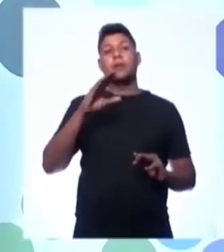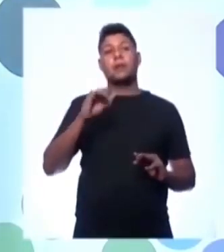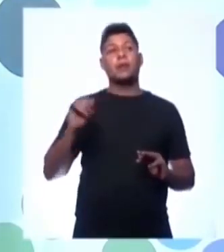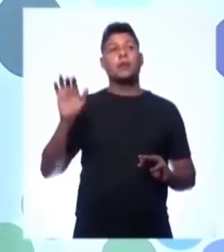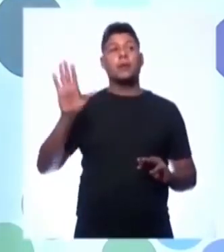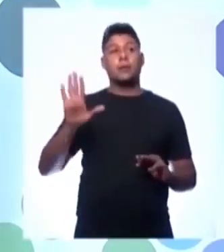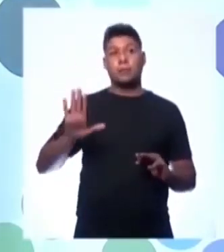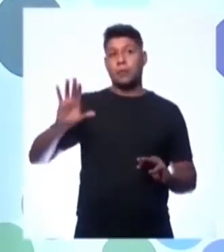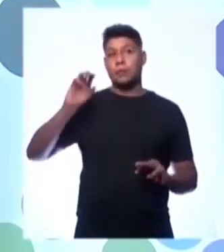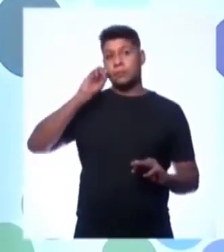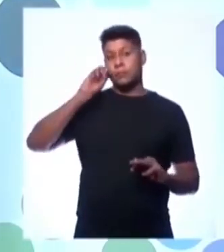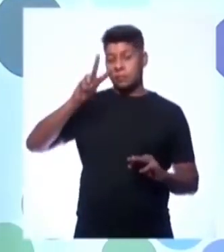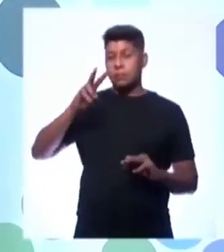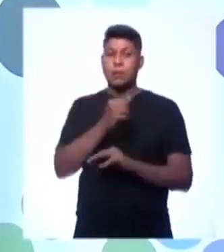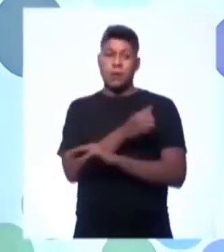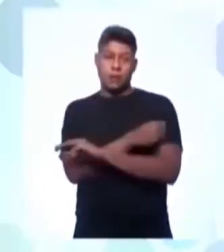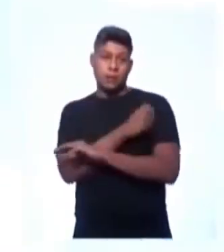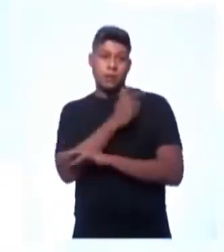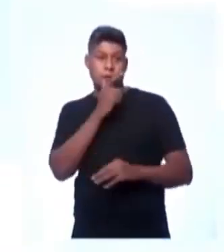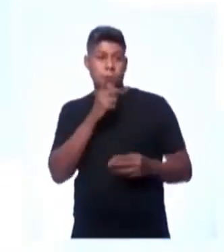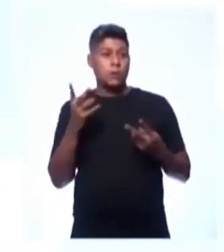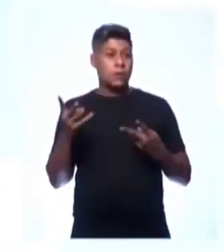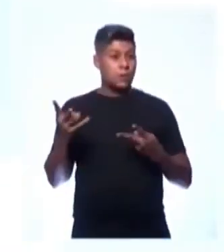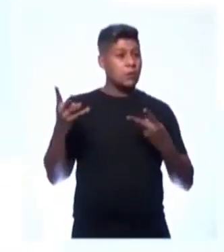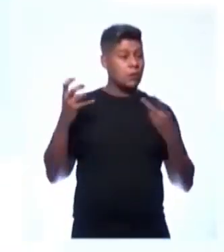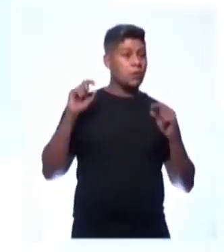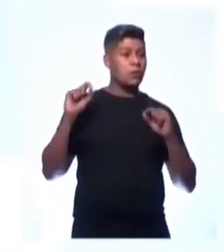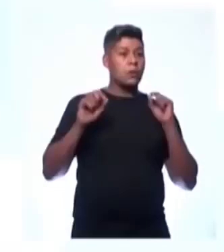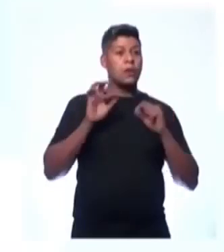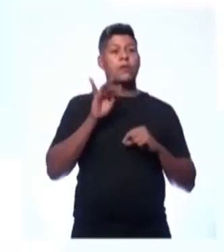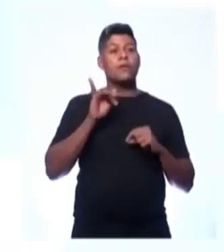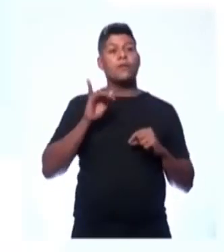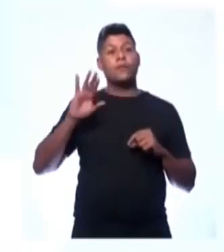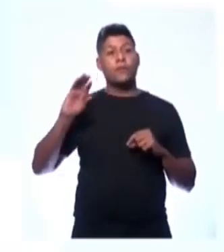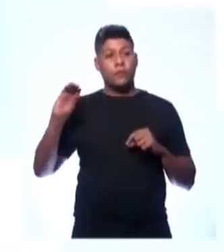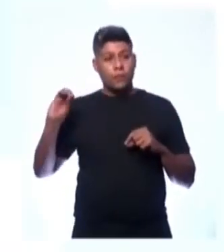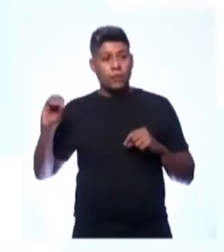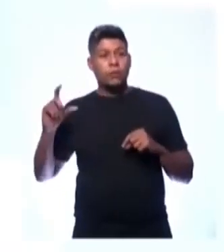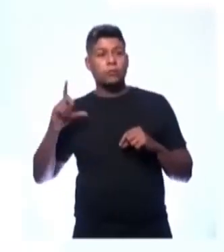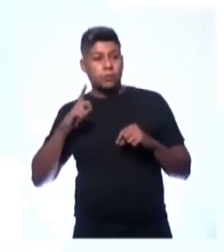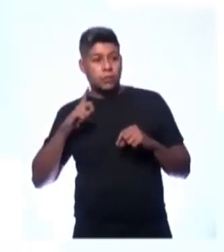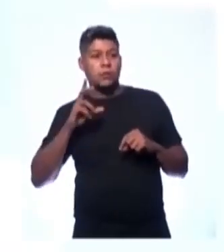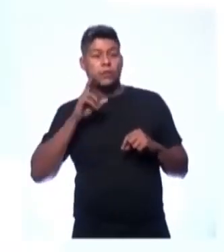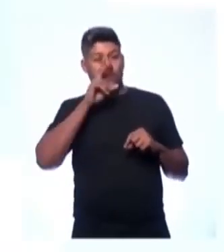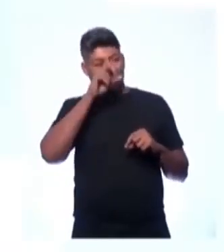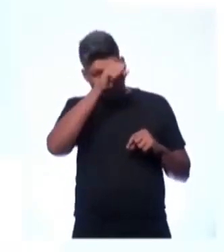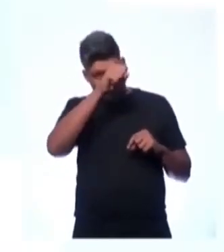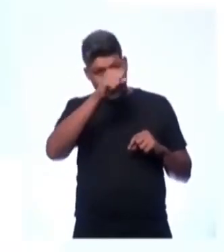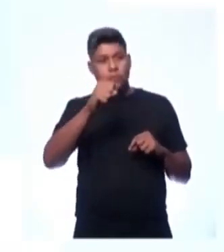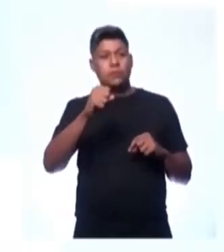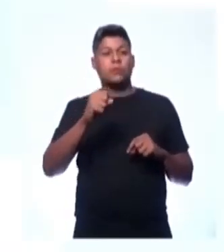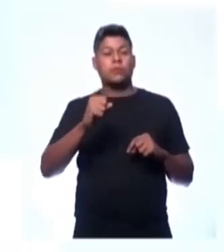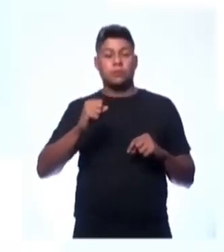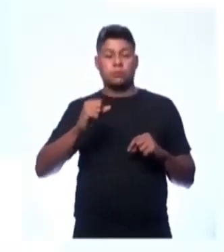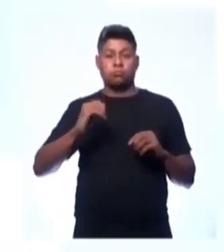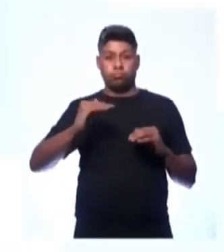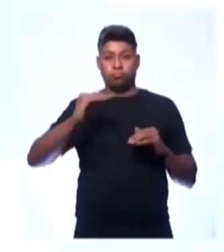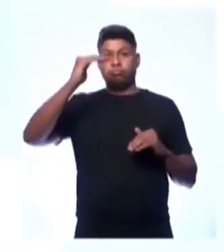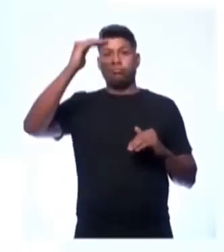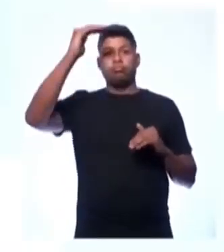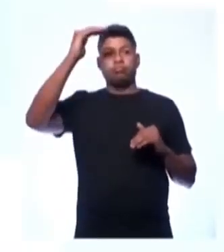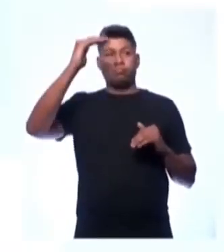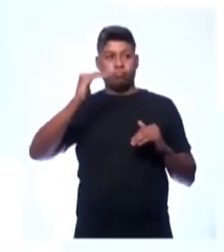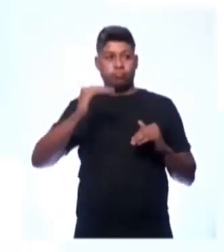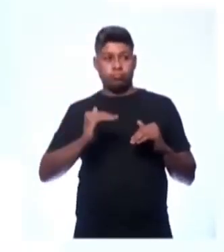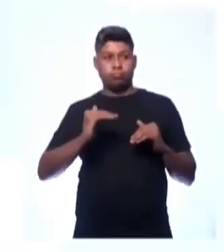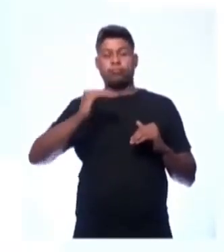está observando aí, estudante, ó, você consegue observar que o fio, né? Ele está sujeito a uma força. Ó, ele sobe e desce, obedecendo